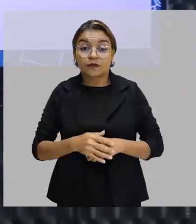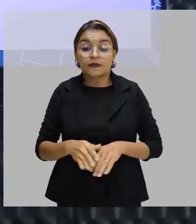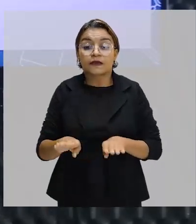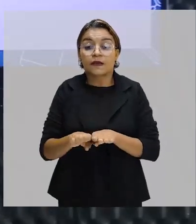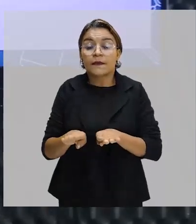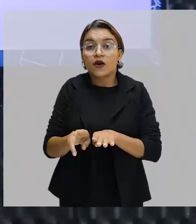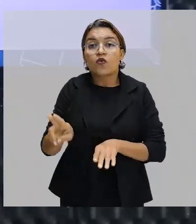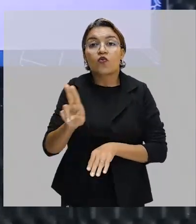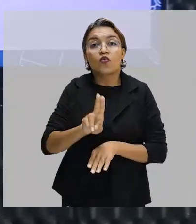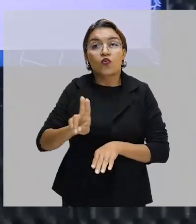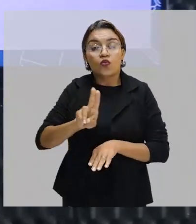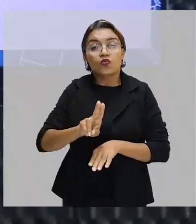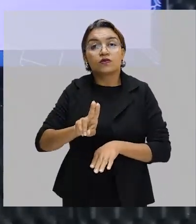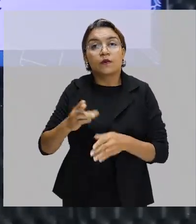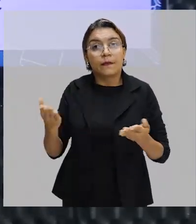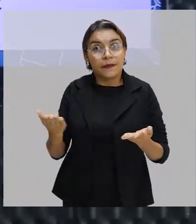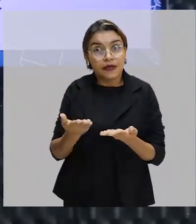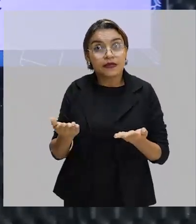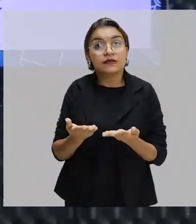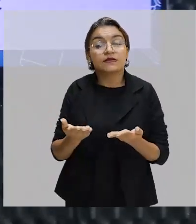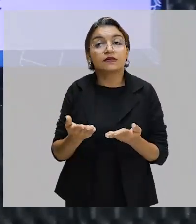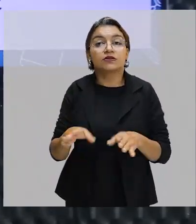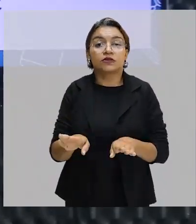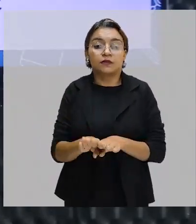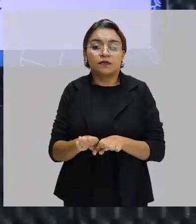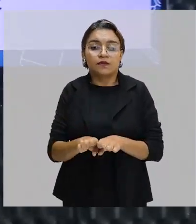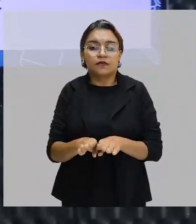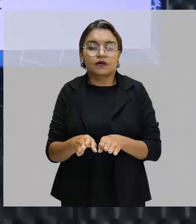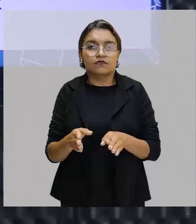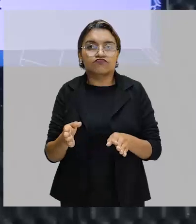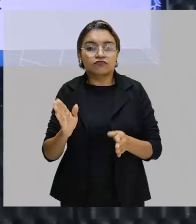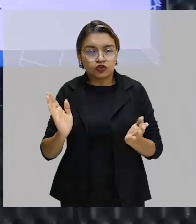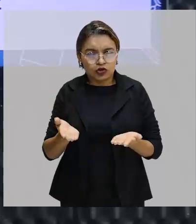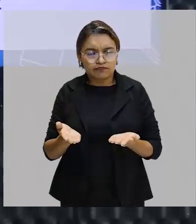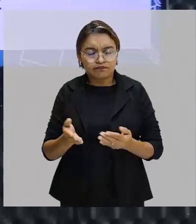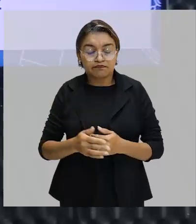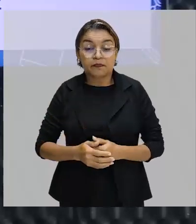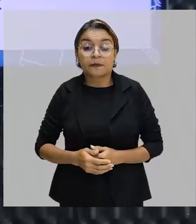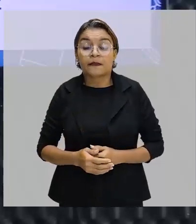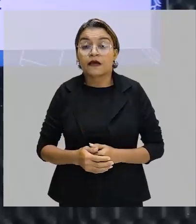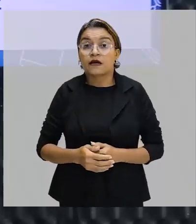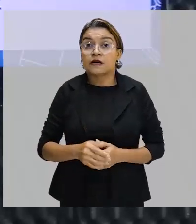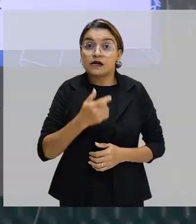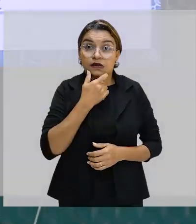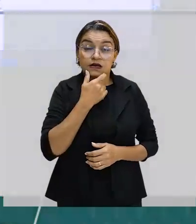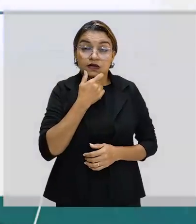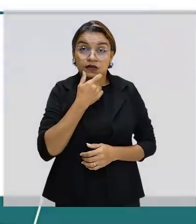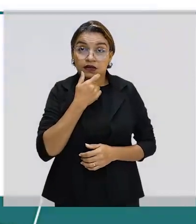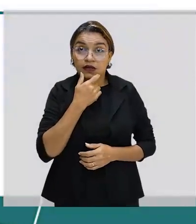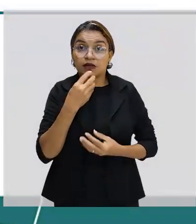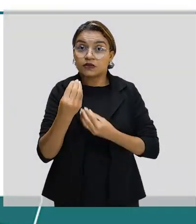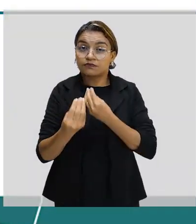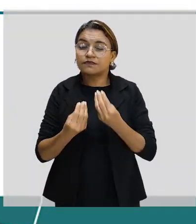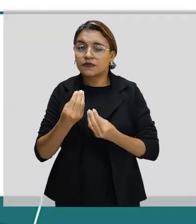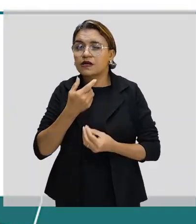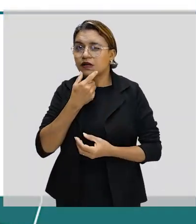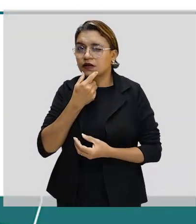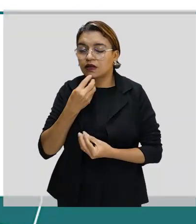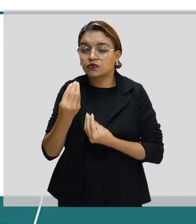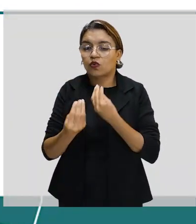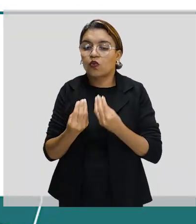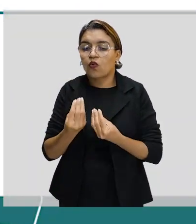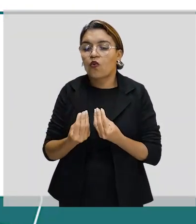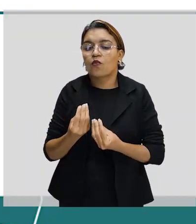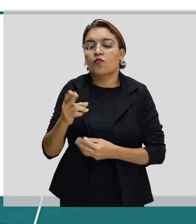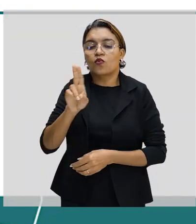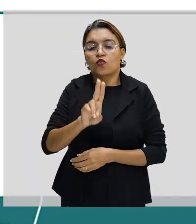do momento presente ou do momento atual. Em inglês, quando se conjuga o verbo to be no presente,